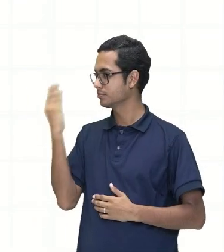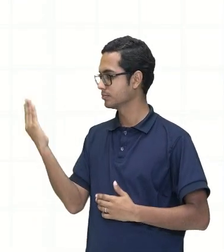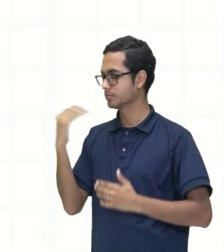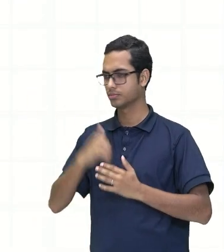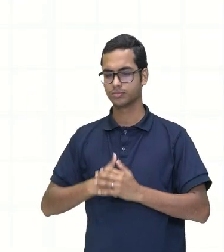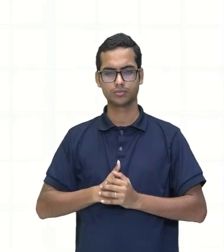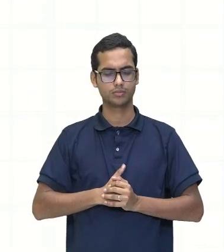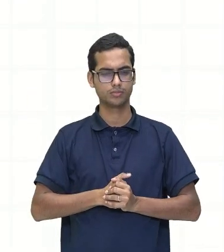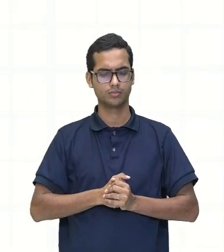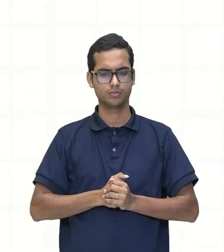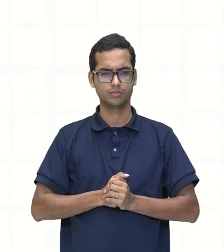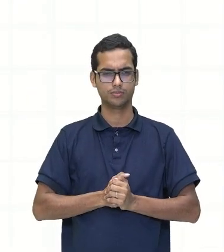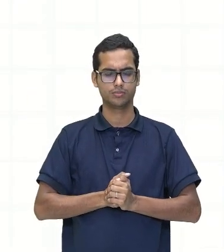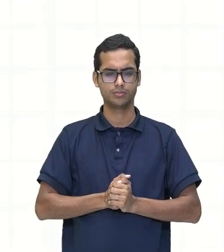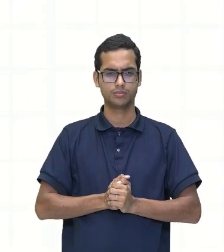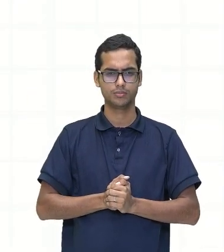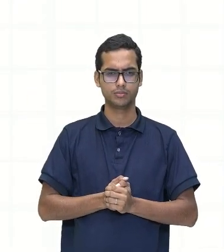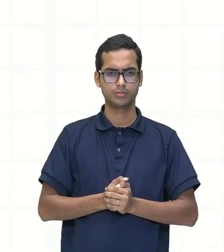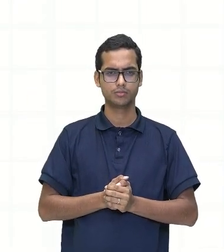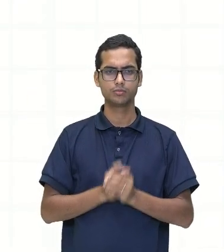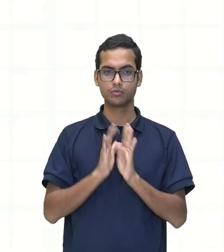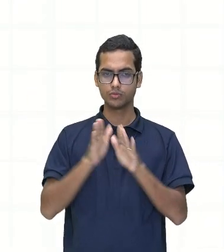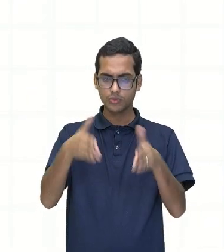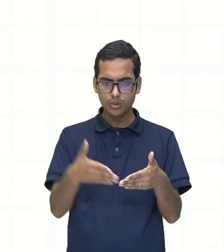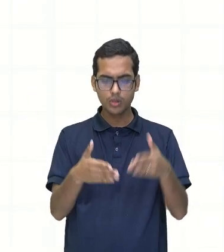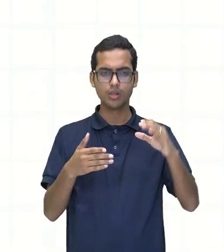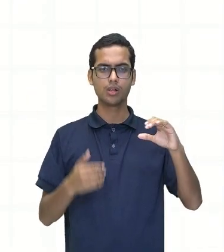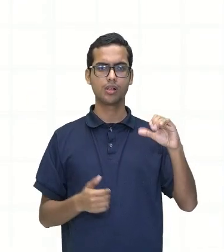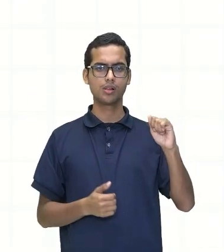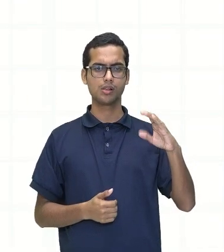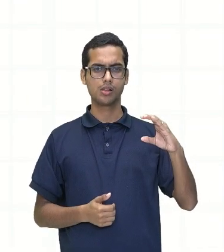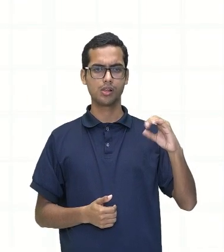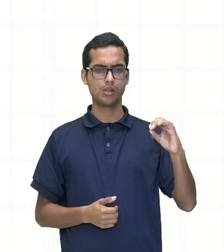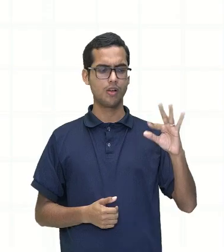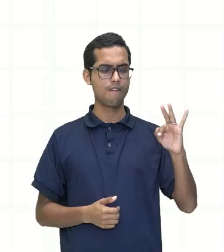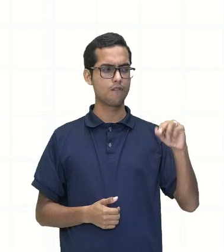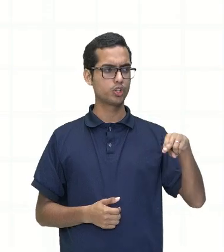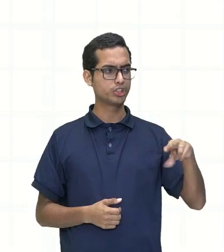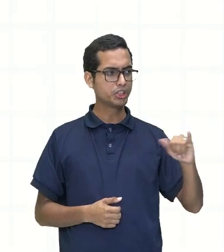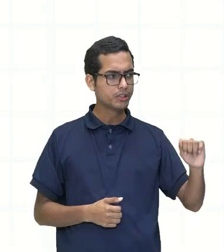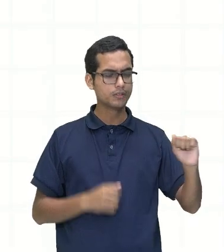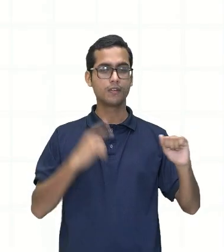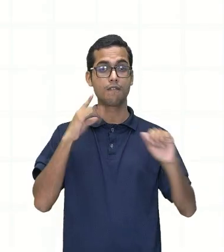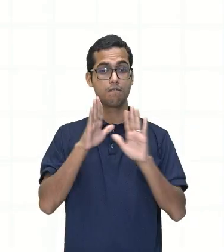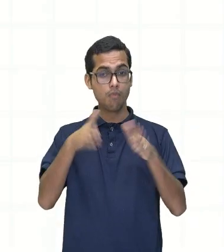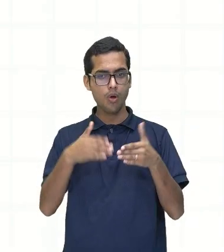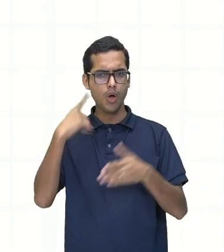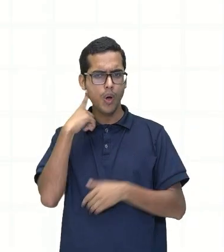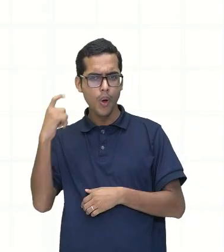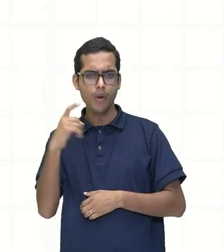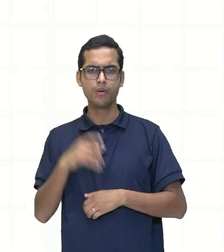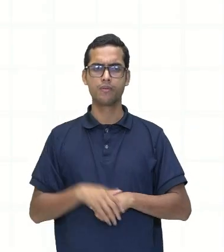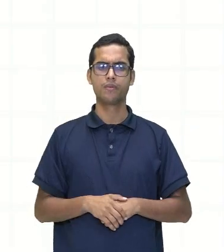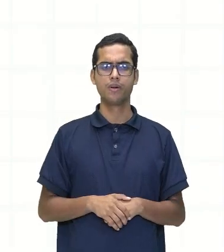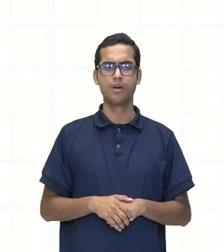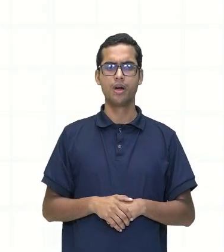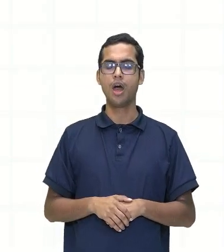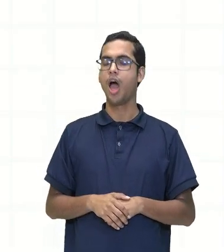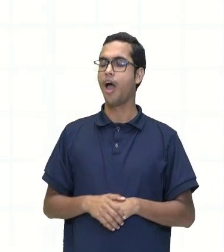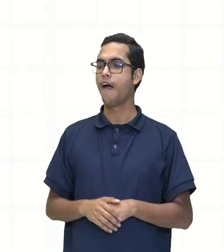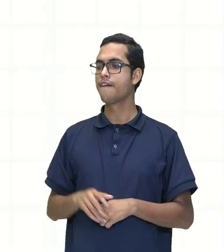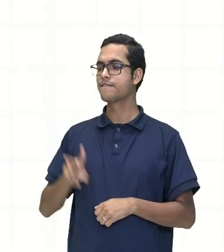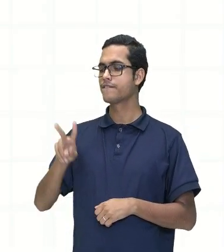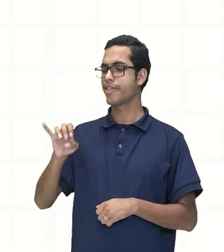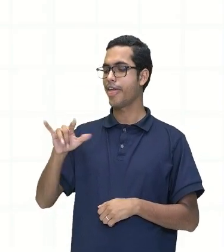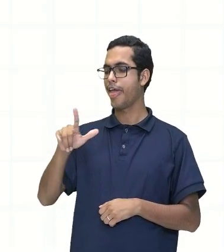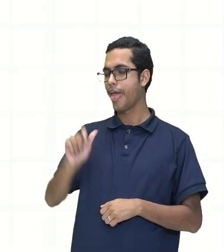acompanhado, né? Então, mas vamos ficar só na cacofonia, que é para a gente ver a questão do som. Então, quando eu vi ela, parece assim, ó, vi ela. E vi